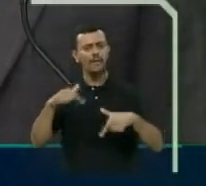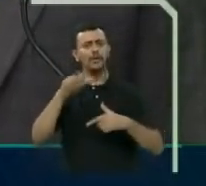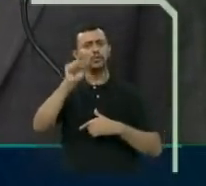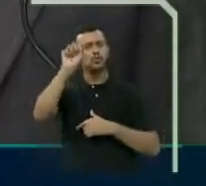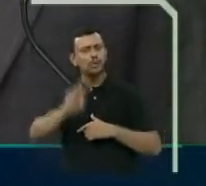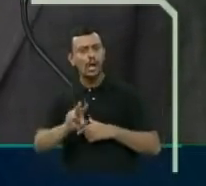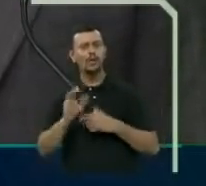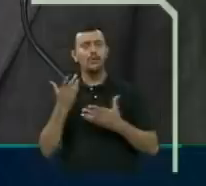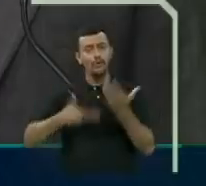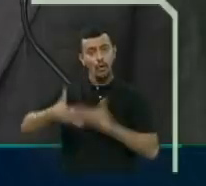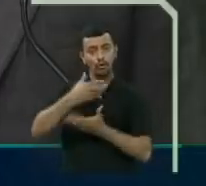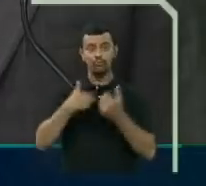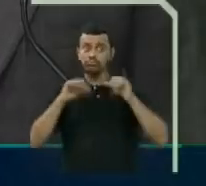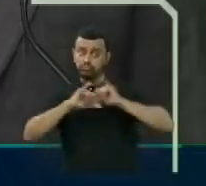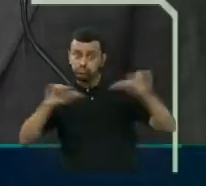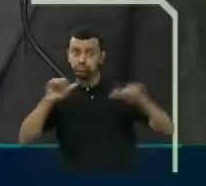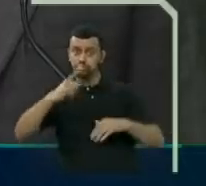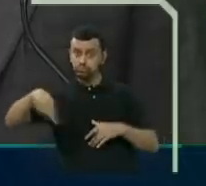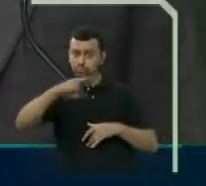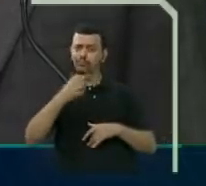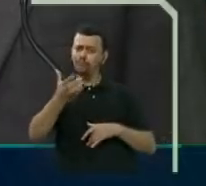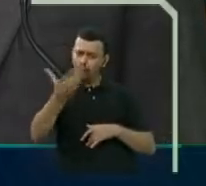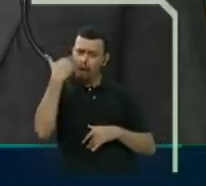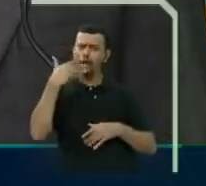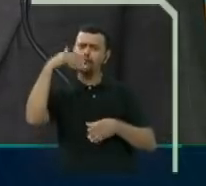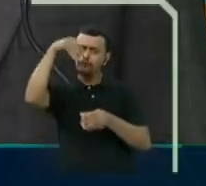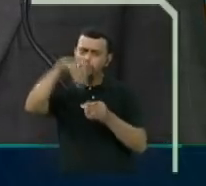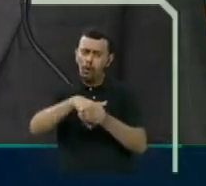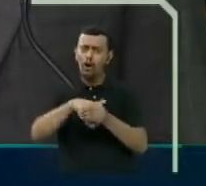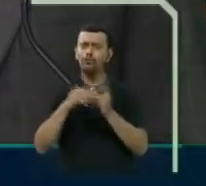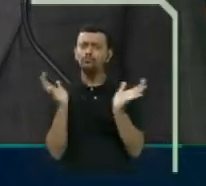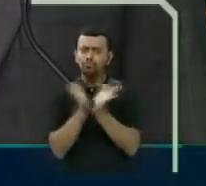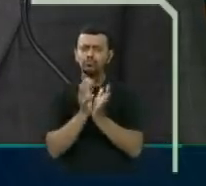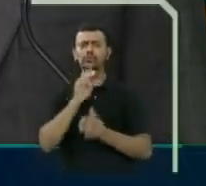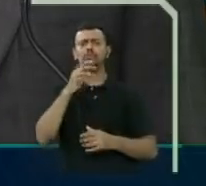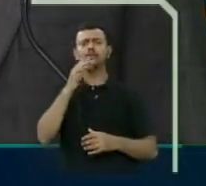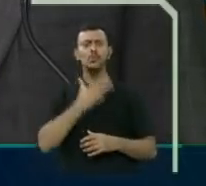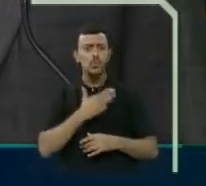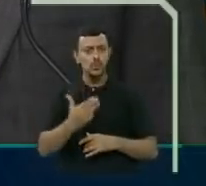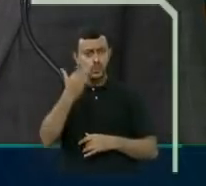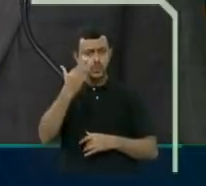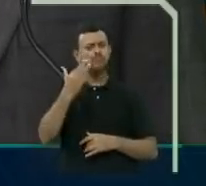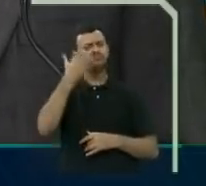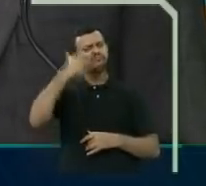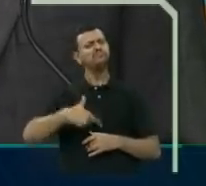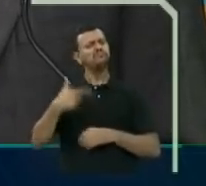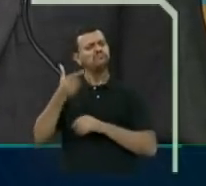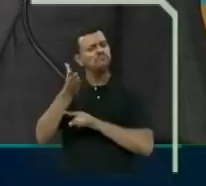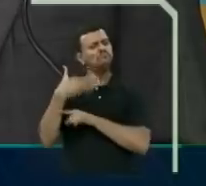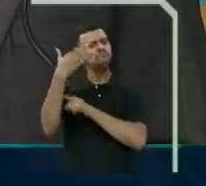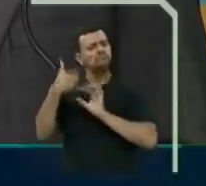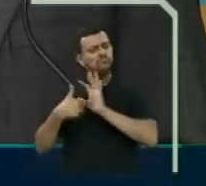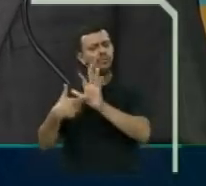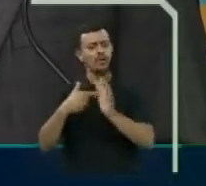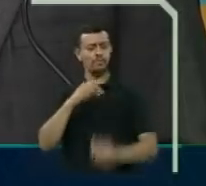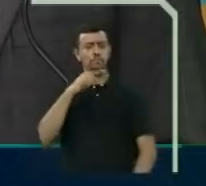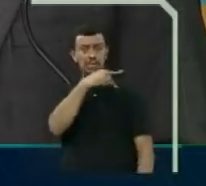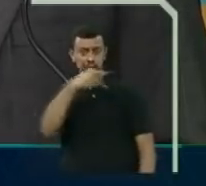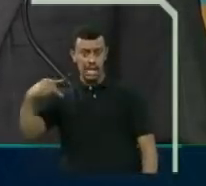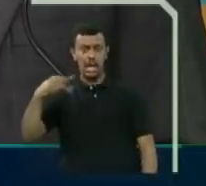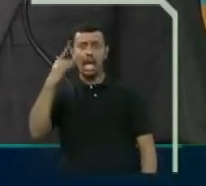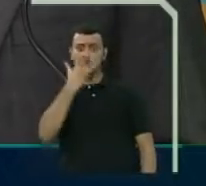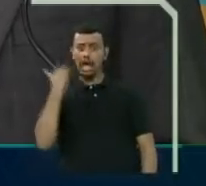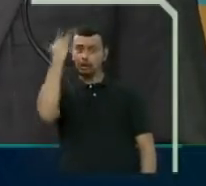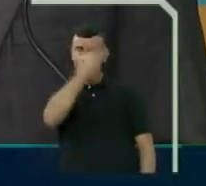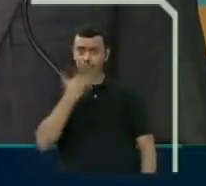ao povo paulista, venha conosco votar no time do Lula, sob a liderança do presidente Lula, com o Haddad presidente número 13 e no time do